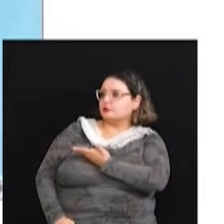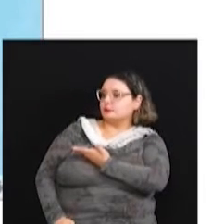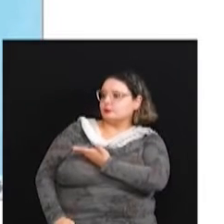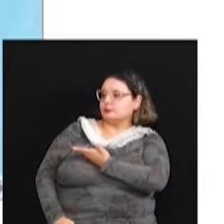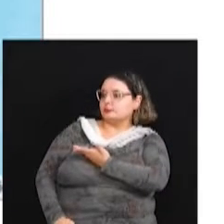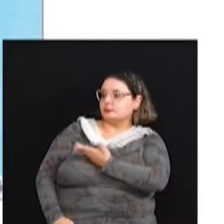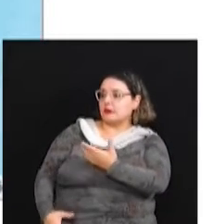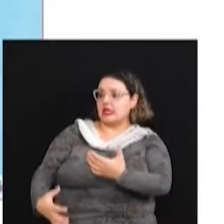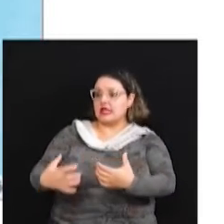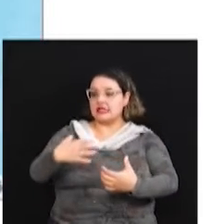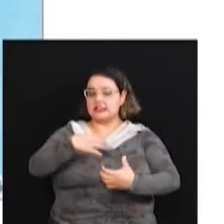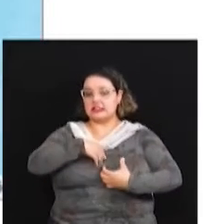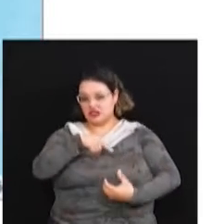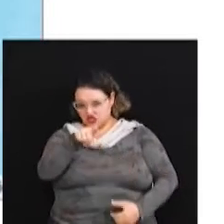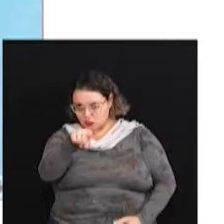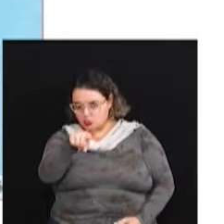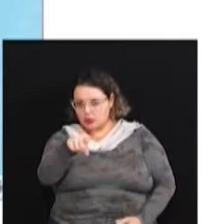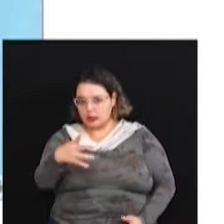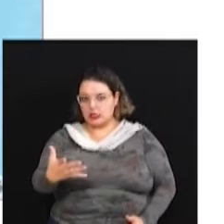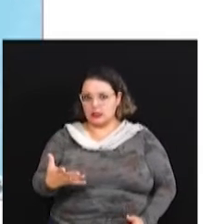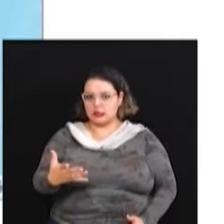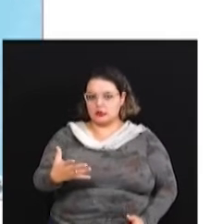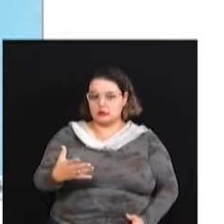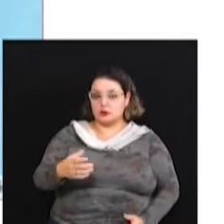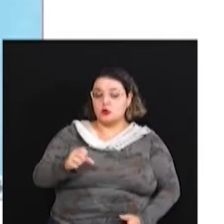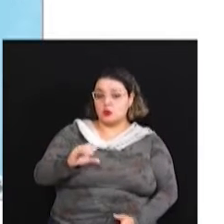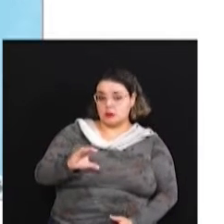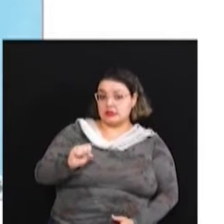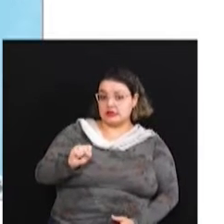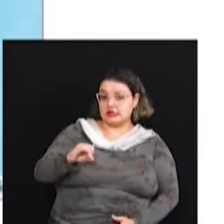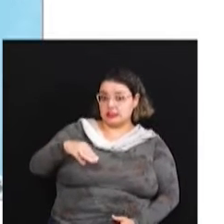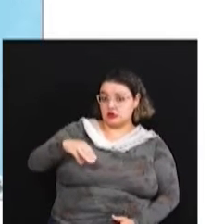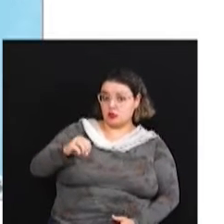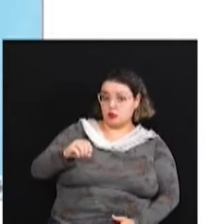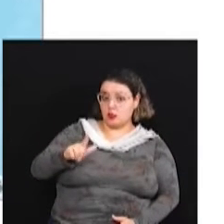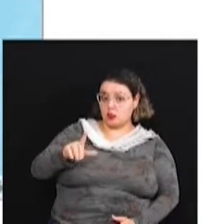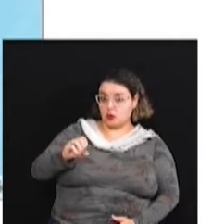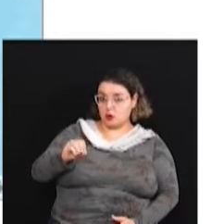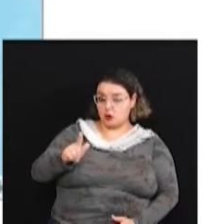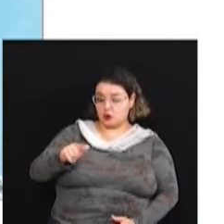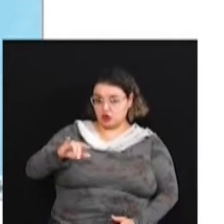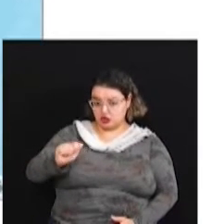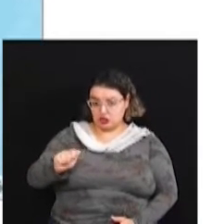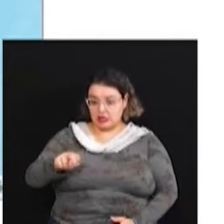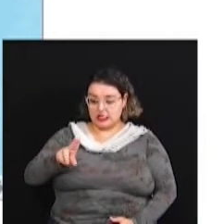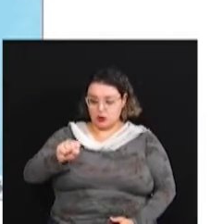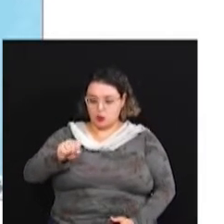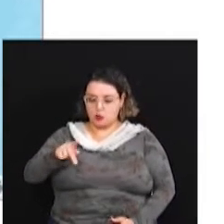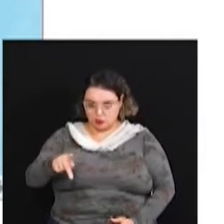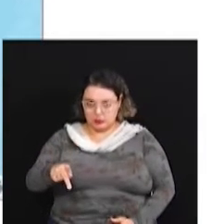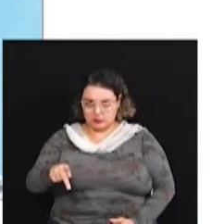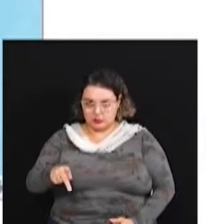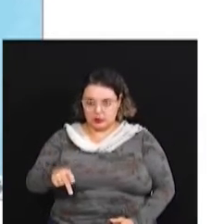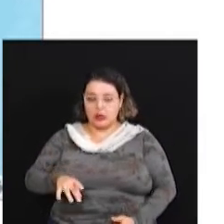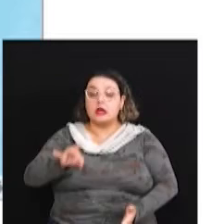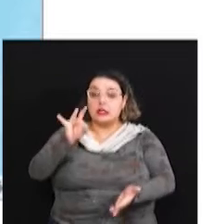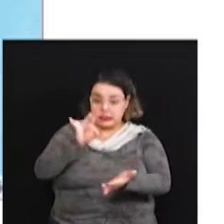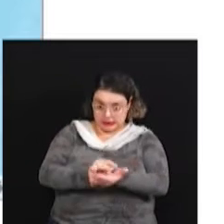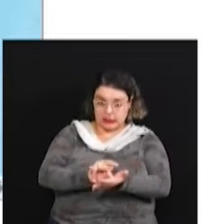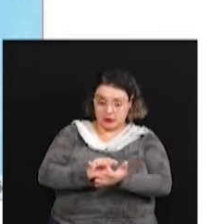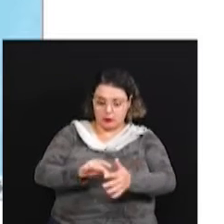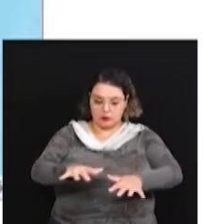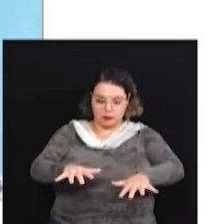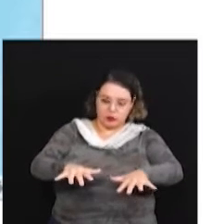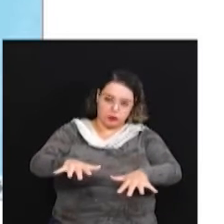Sentiu Aí, desenvolvida pelo Centro de Sismologia da USP para mapear atividades sísmicas em tempo real,